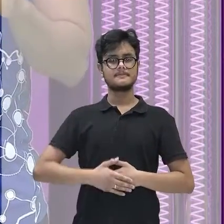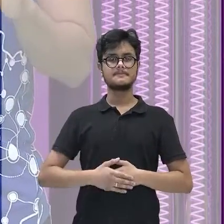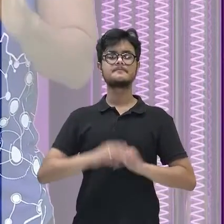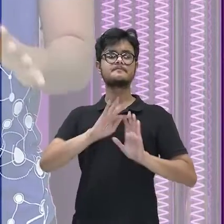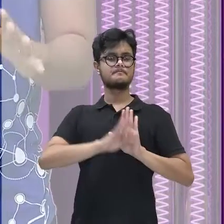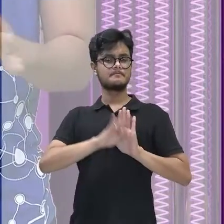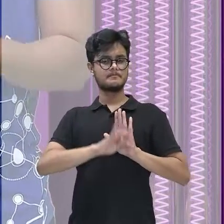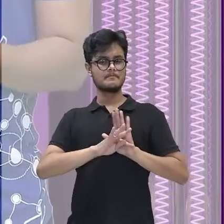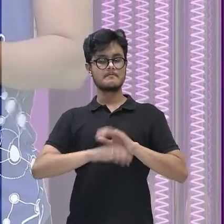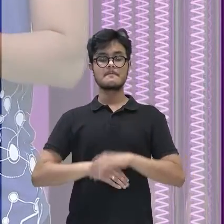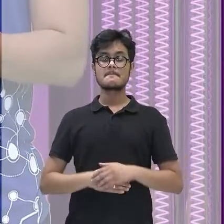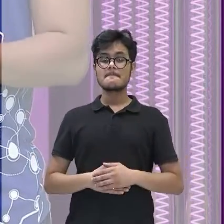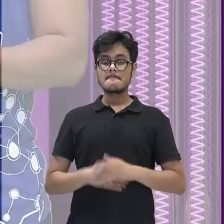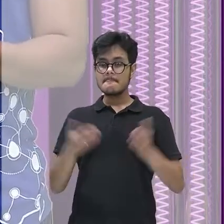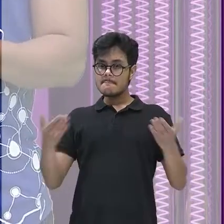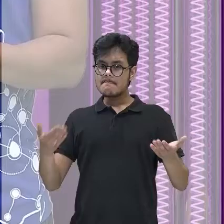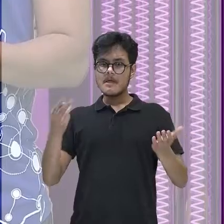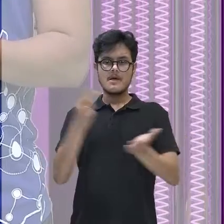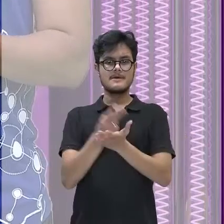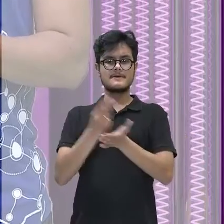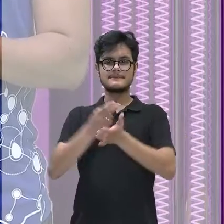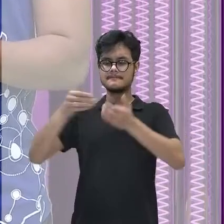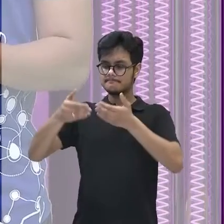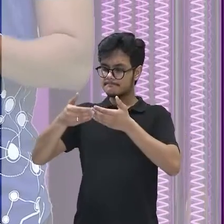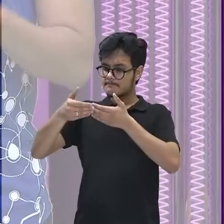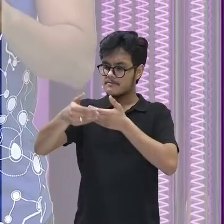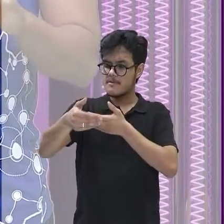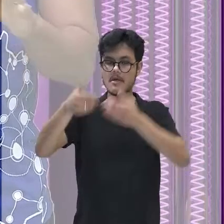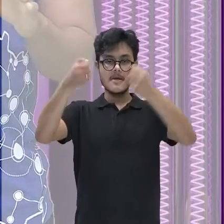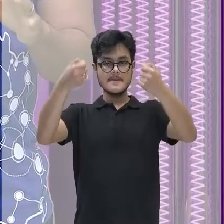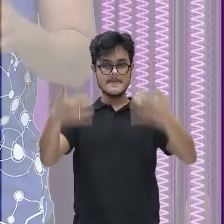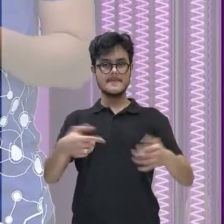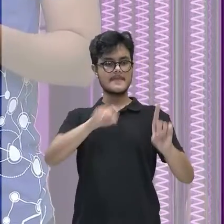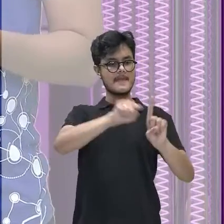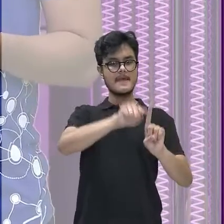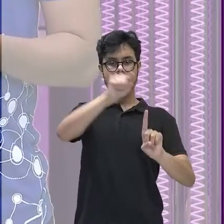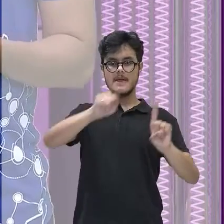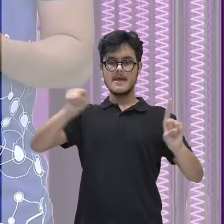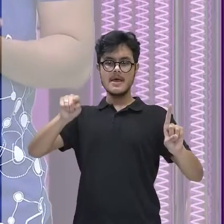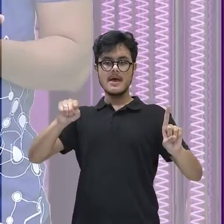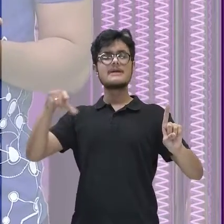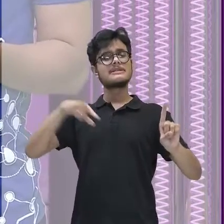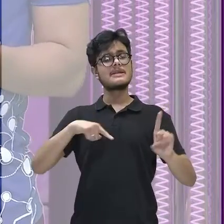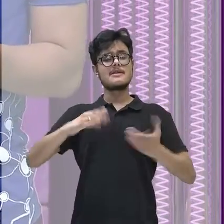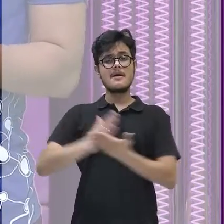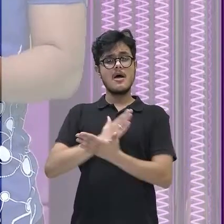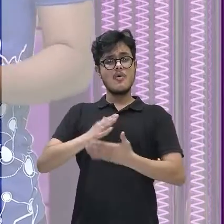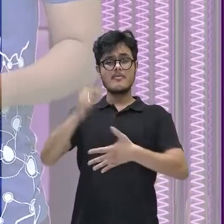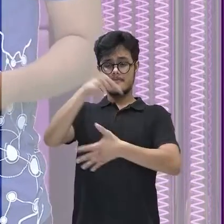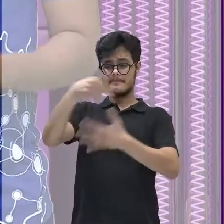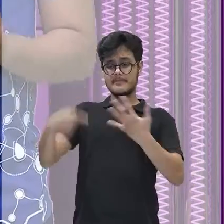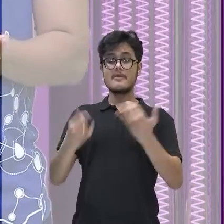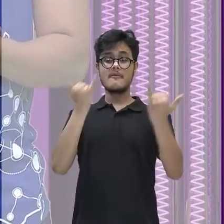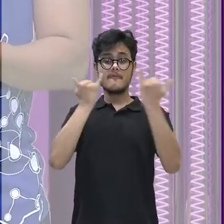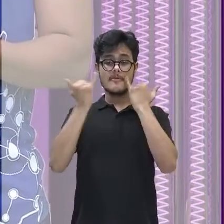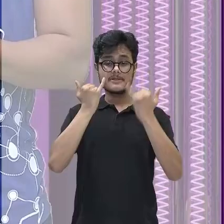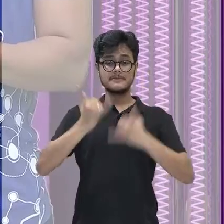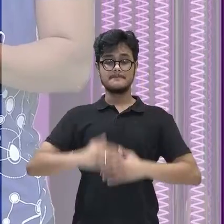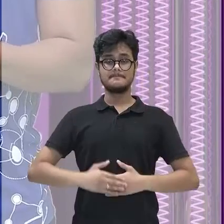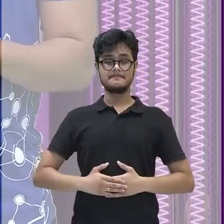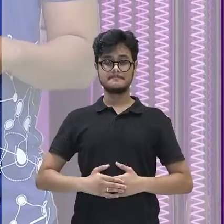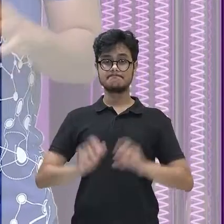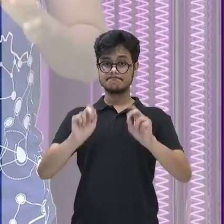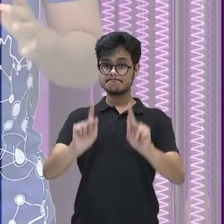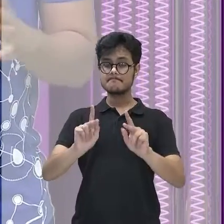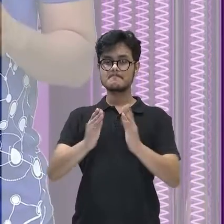Então, vamos sempre iniciar a leitura de um gráfico observando esses pontos. Tudo bem?